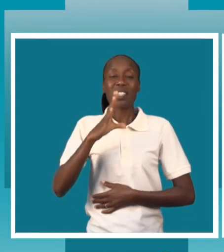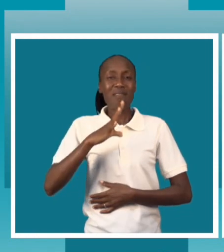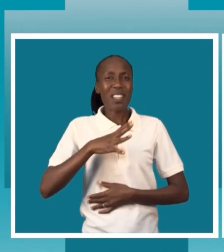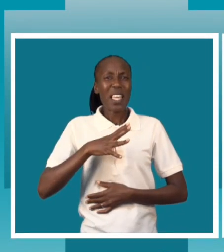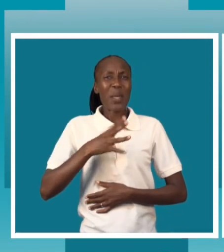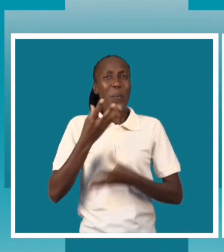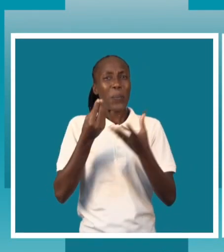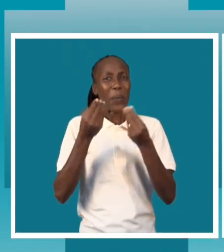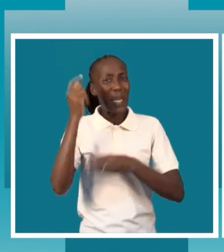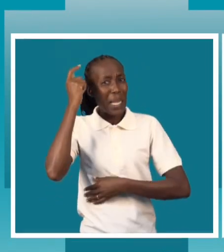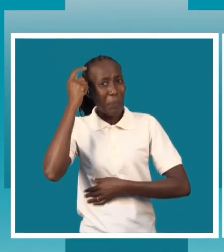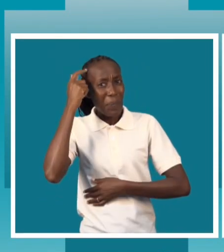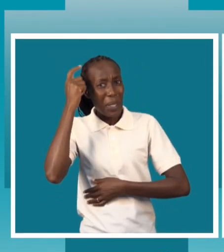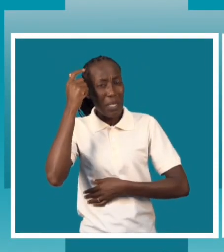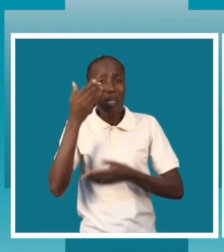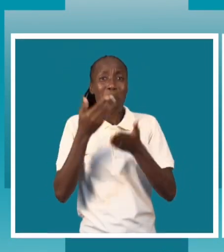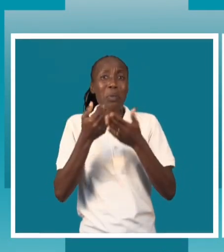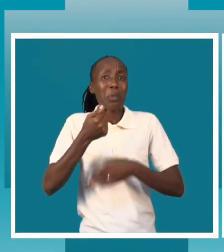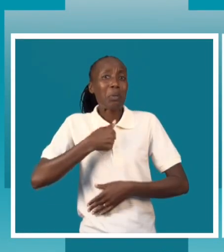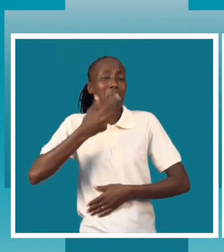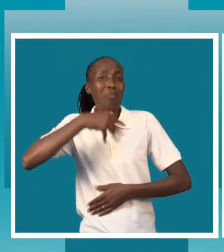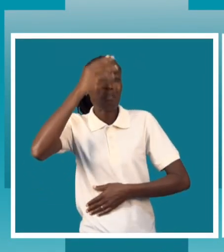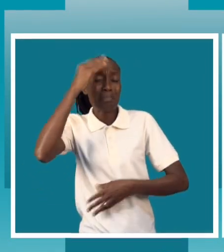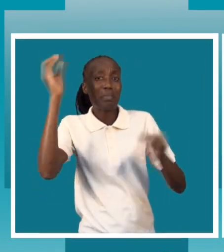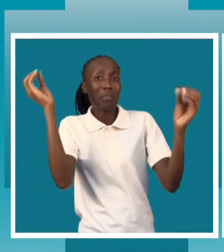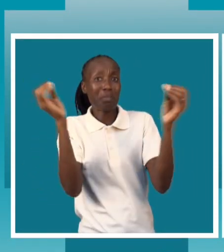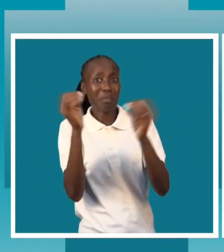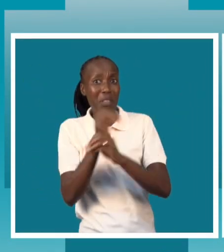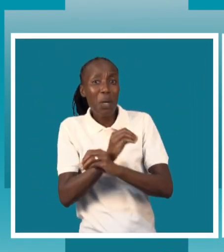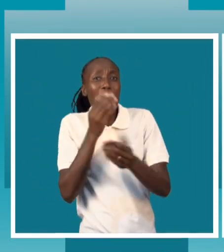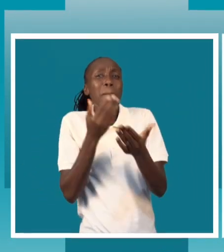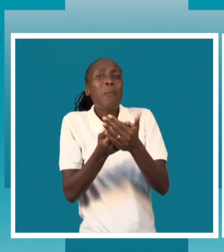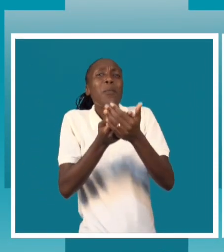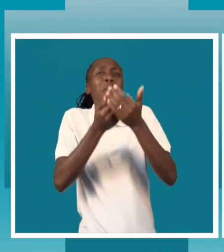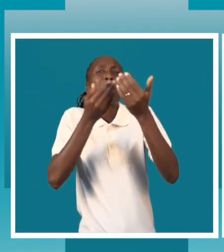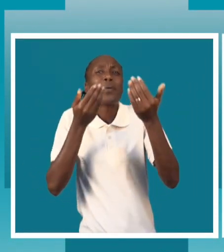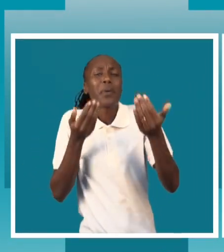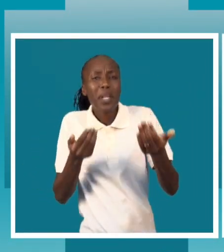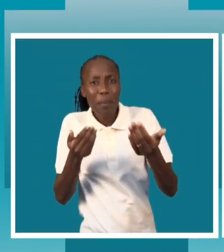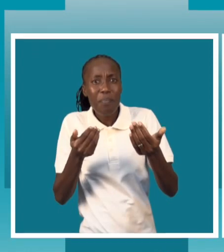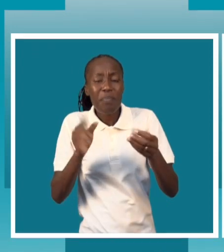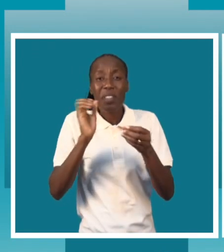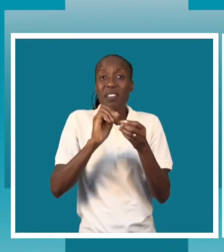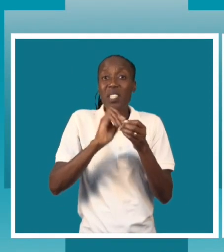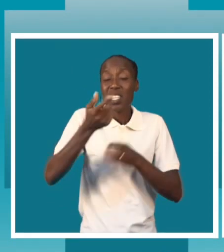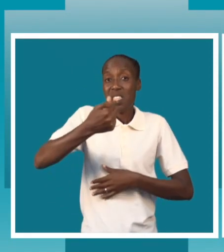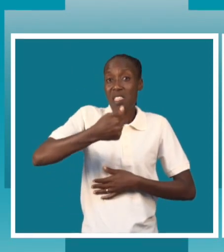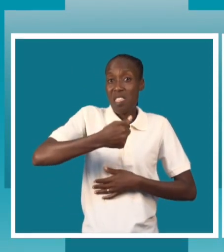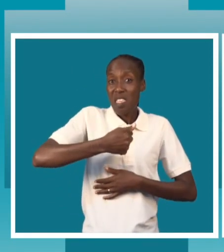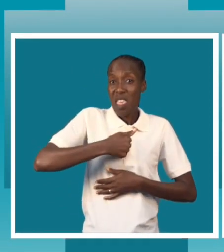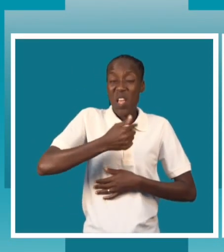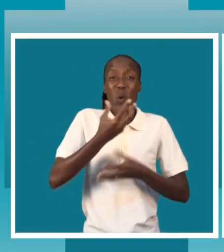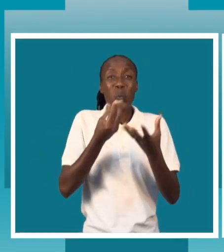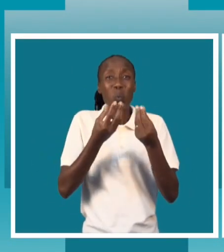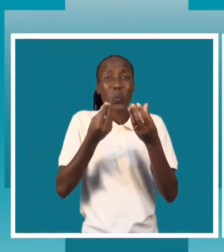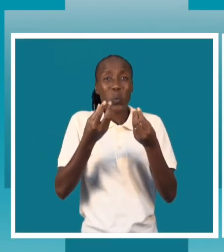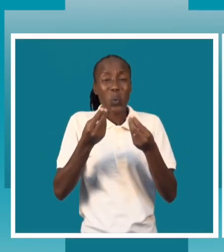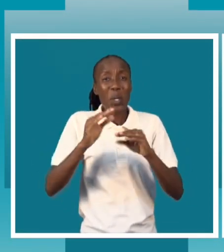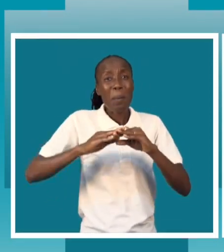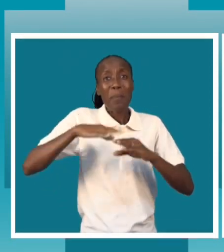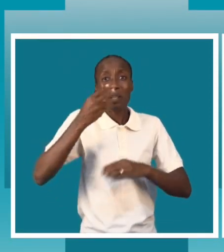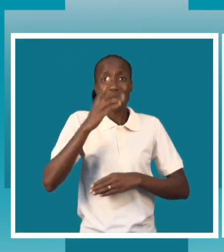de cabeça e sem perceber realmente qual era o motivo que fazia com que eu